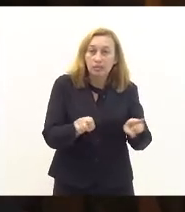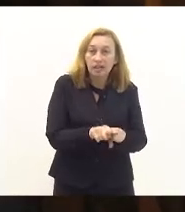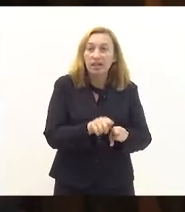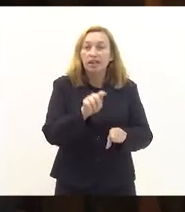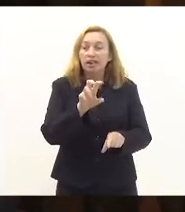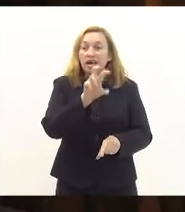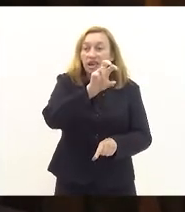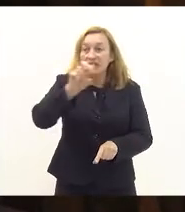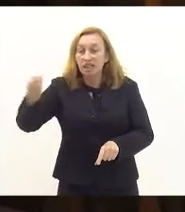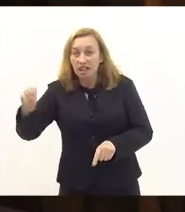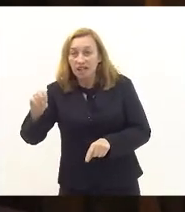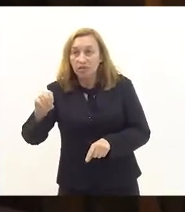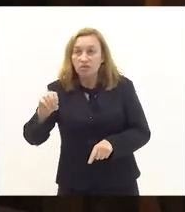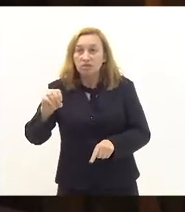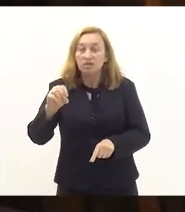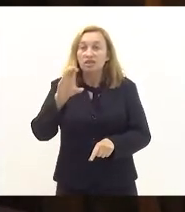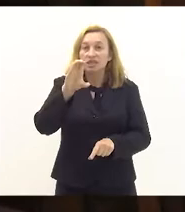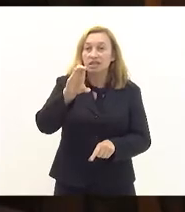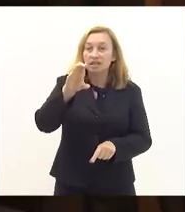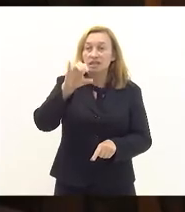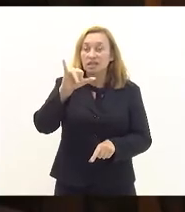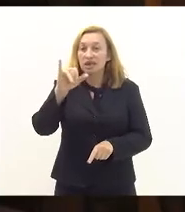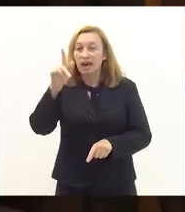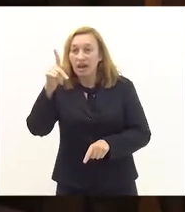500 CIEPs no Rio de Janeiro,